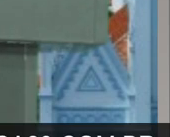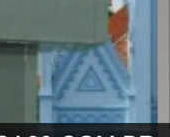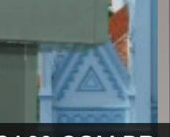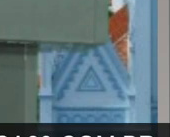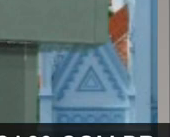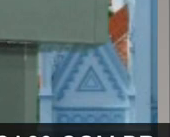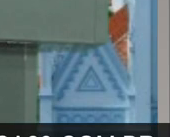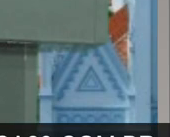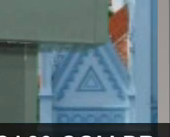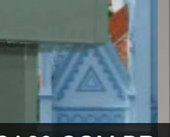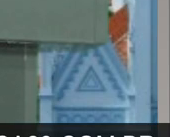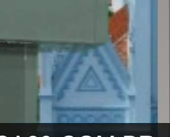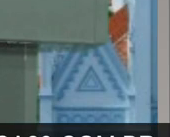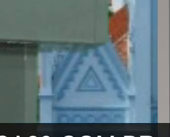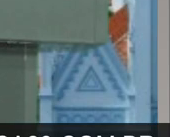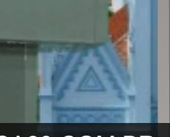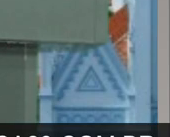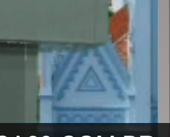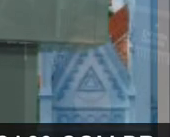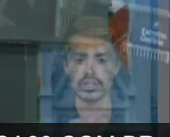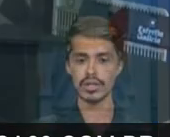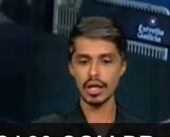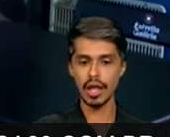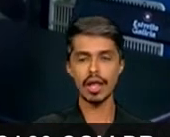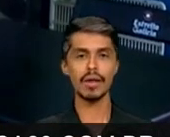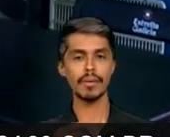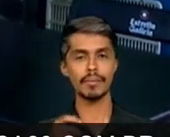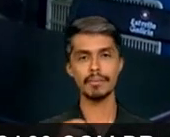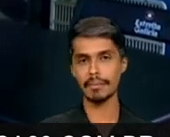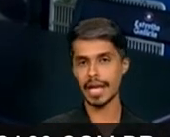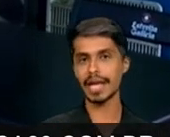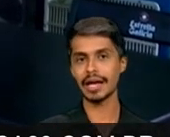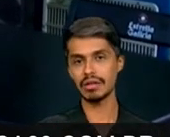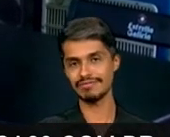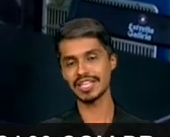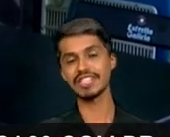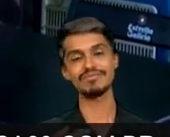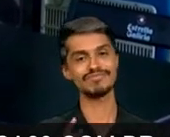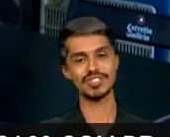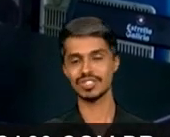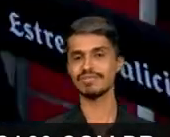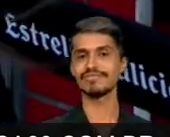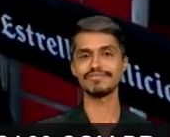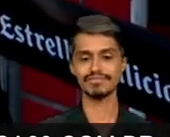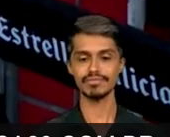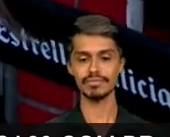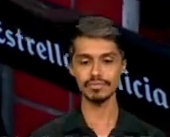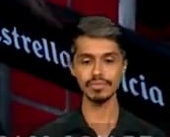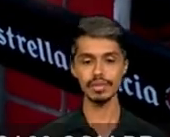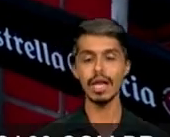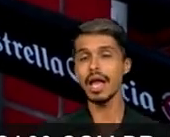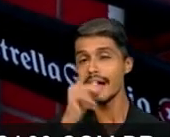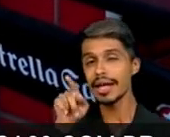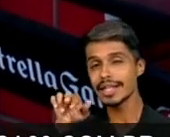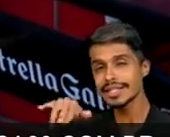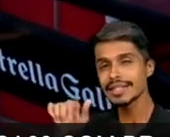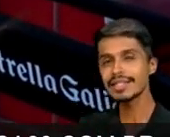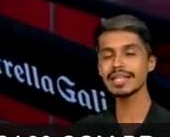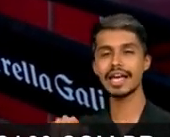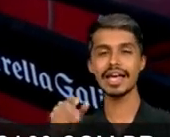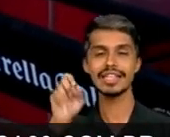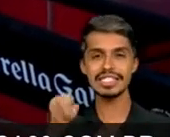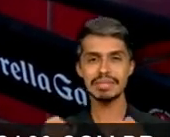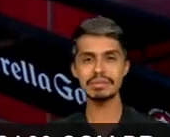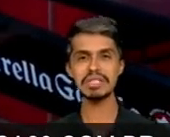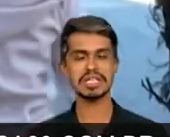através da internet. Nia vai comprar um novo celular pela internet. A facilidade e o preço são as